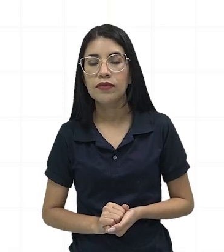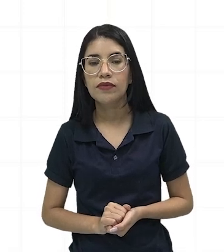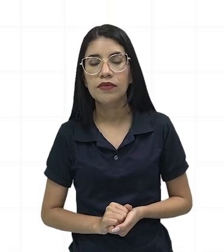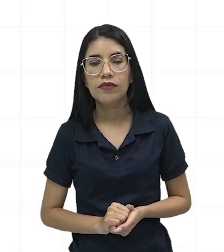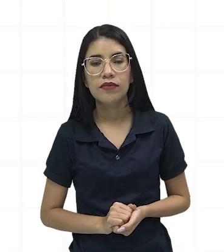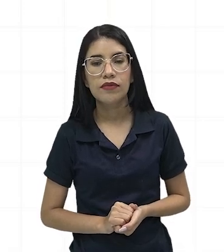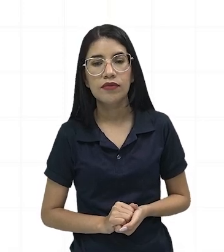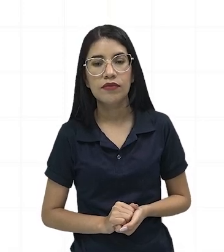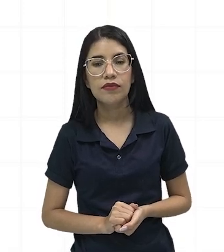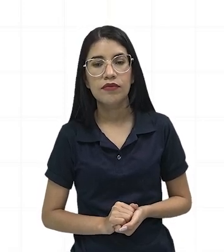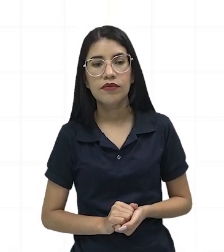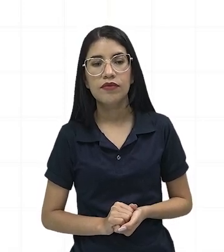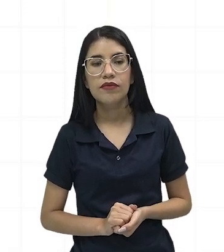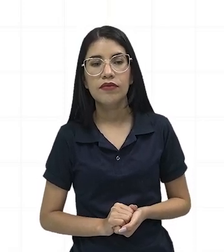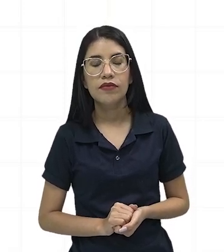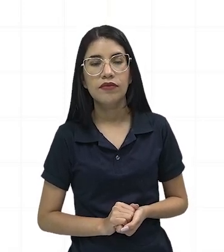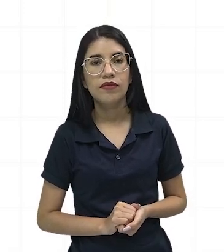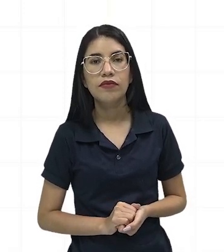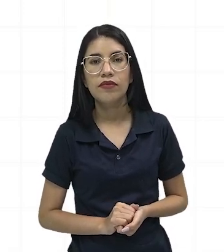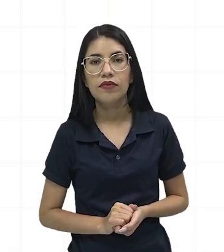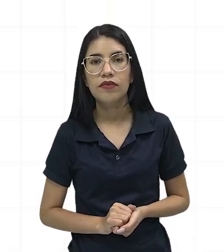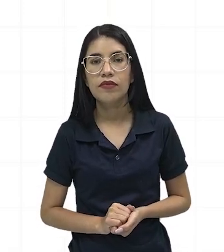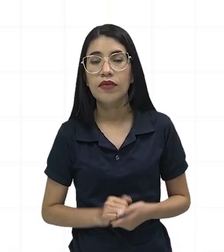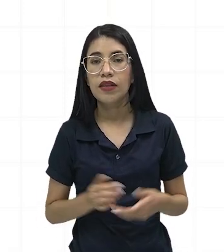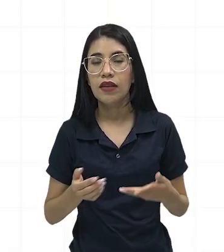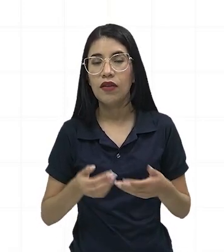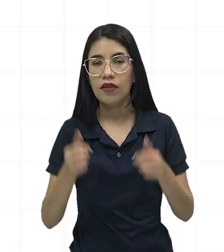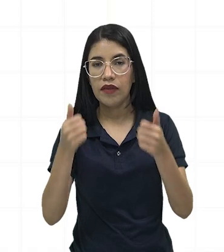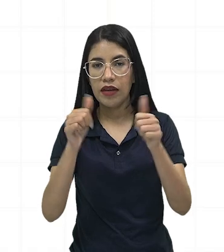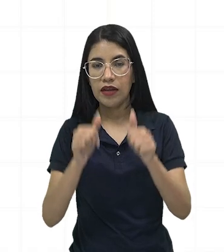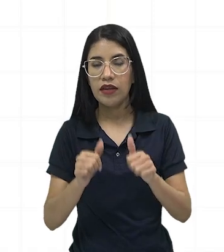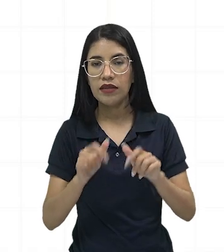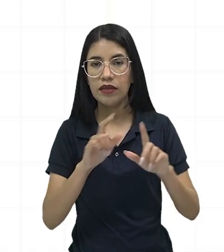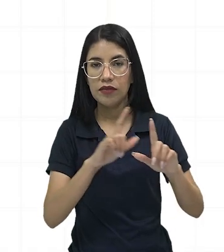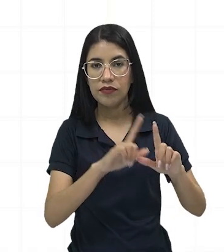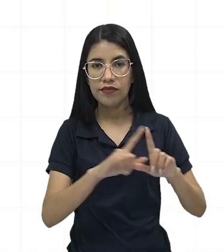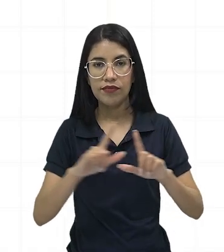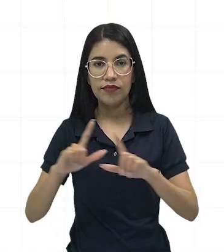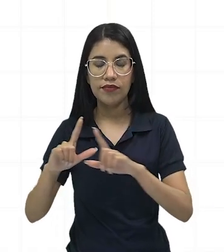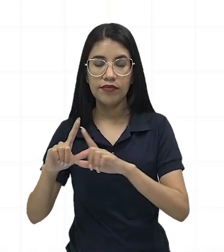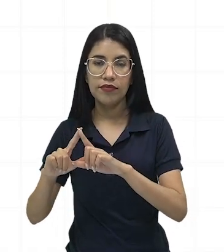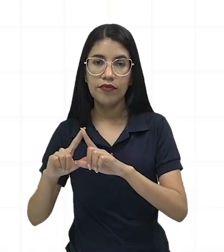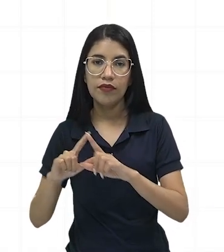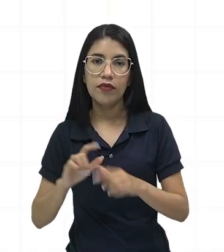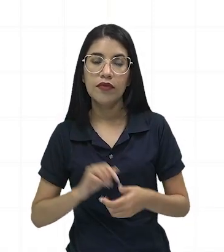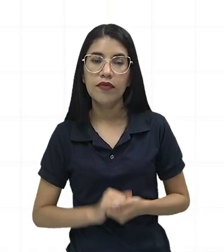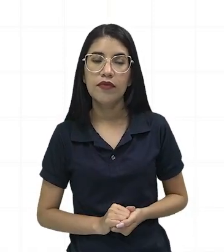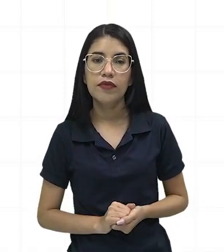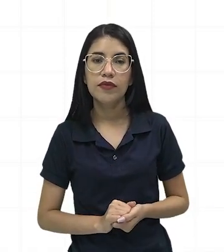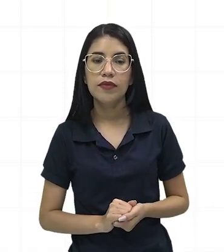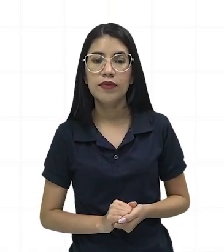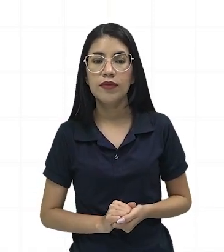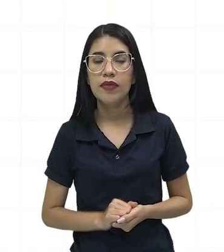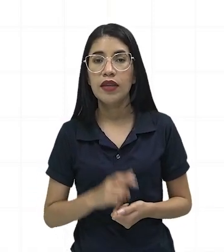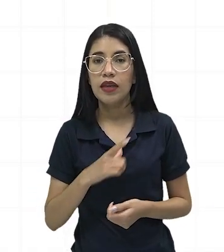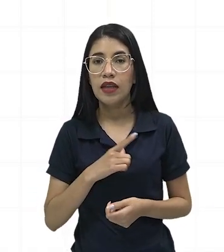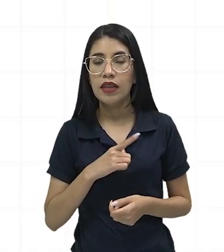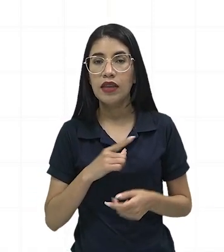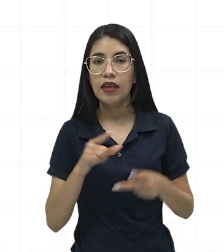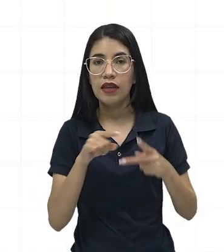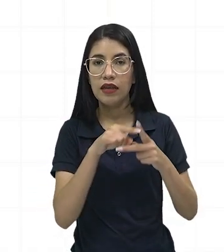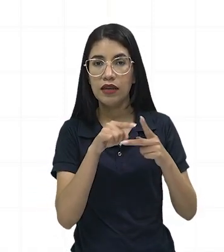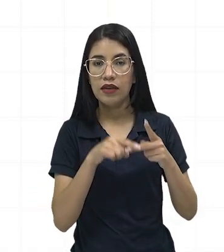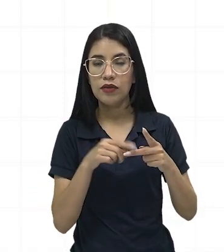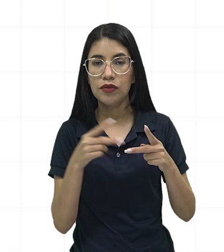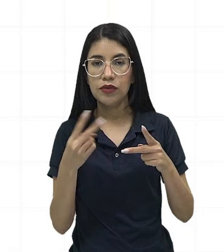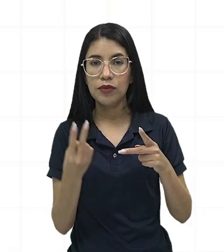esse triângulo aqui. Vamos lá. Então, nós temos aqui medida de dois ângulos